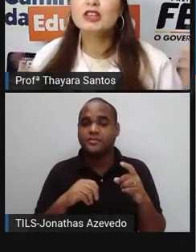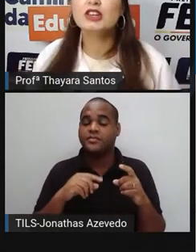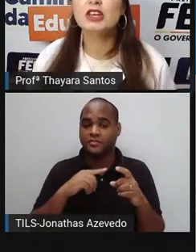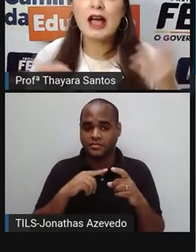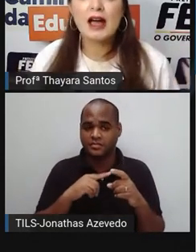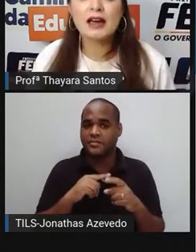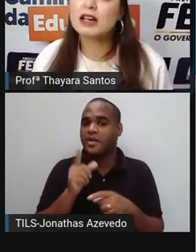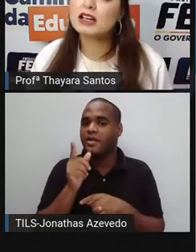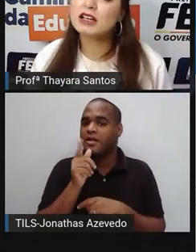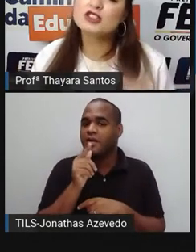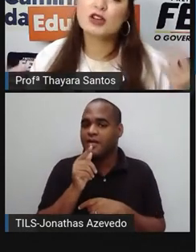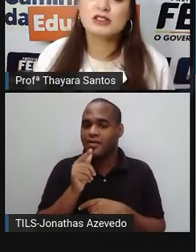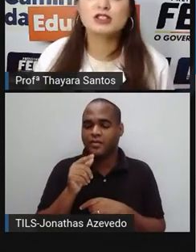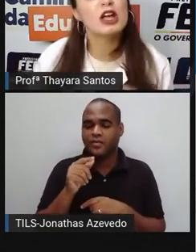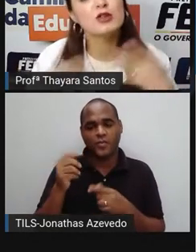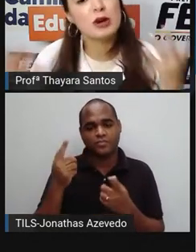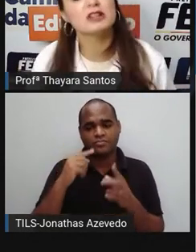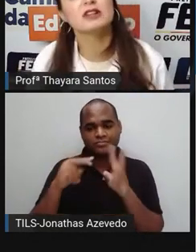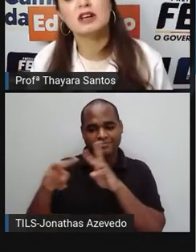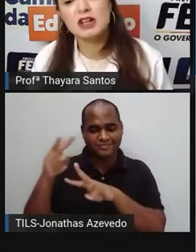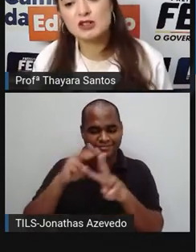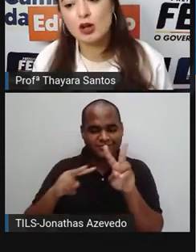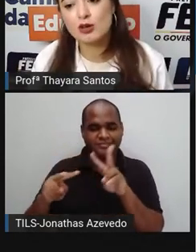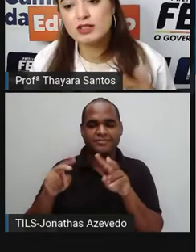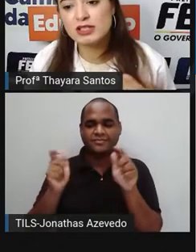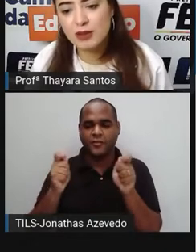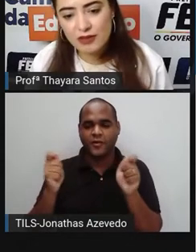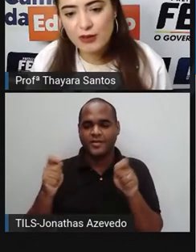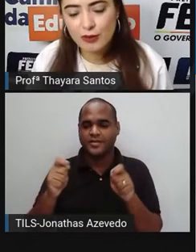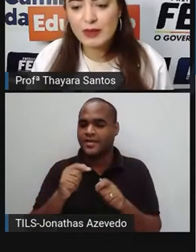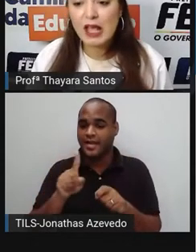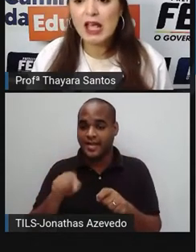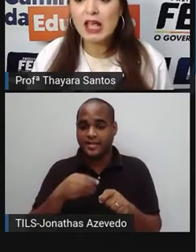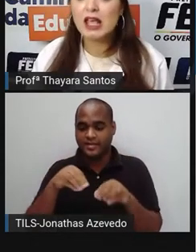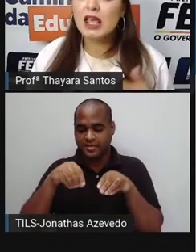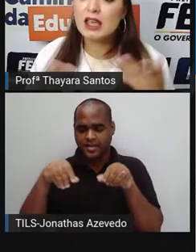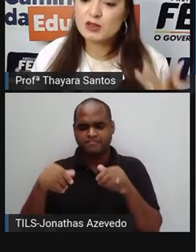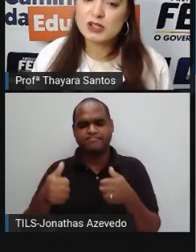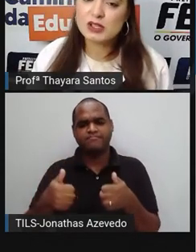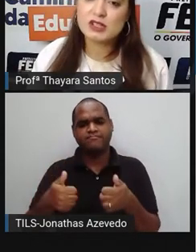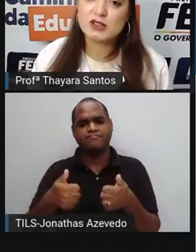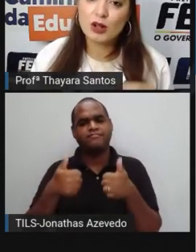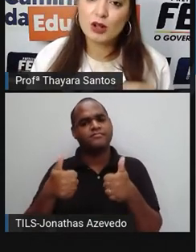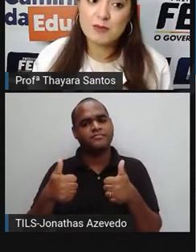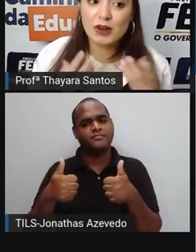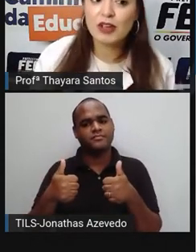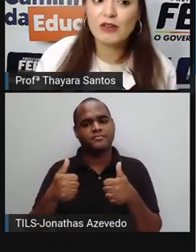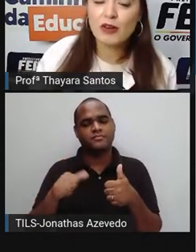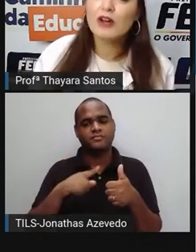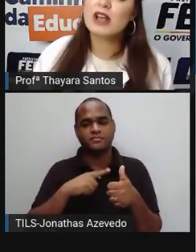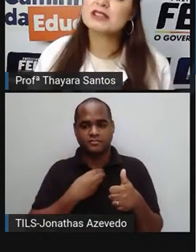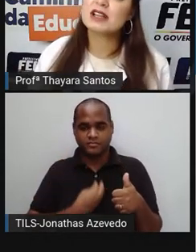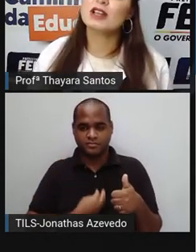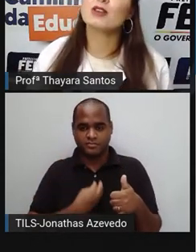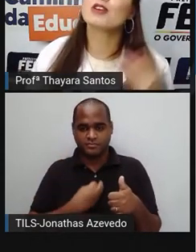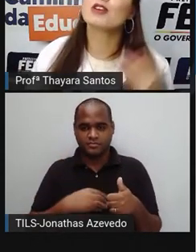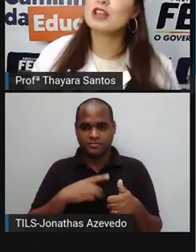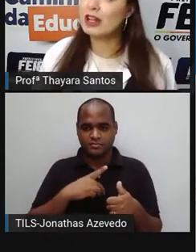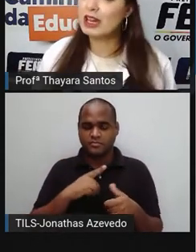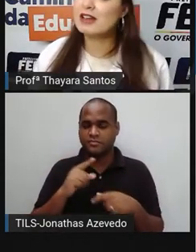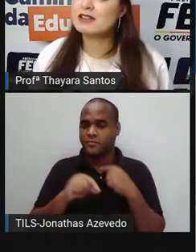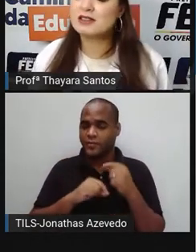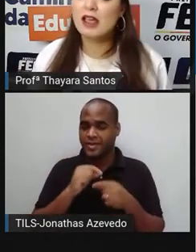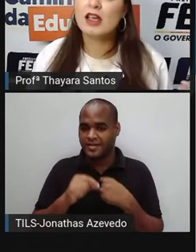de ar ali de oxigênio para manter aquele solo sempre Vivo que isso esse solo Sempre vivo faz